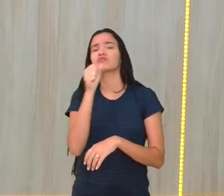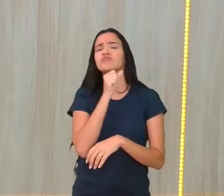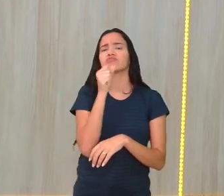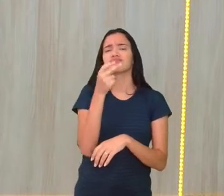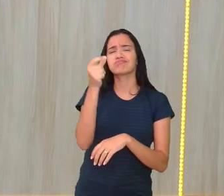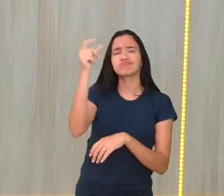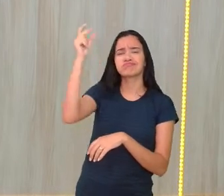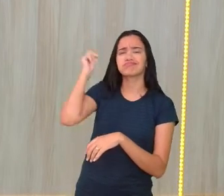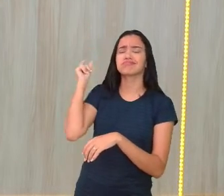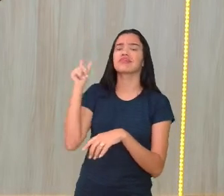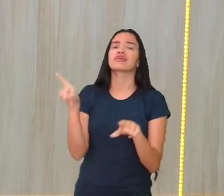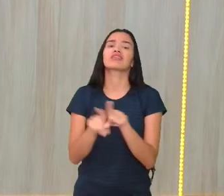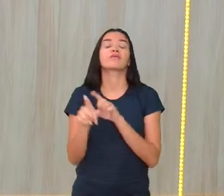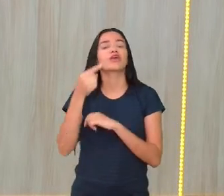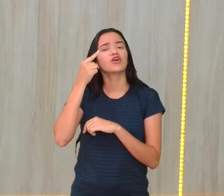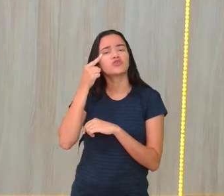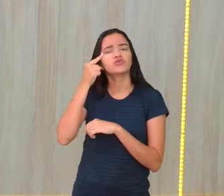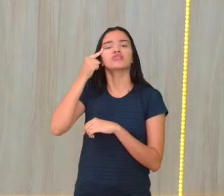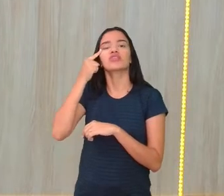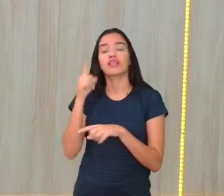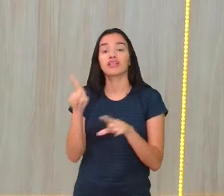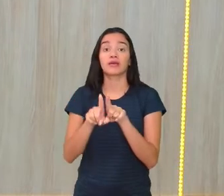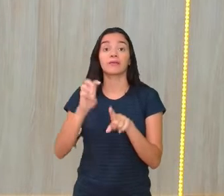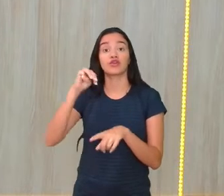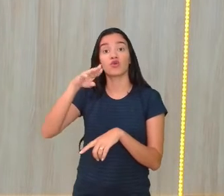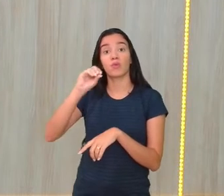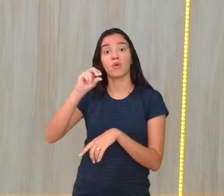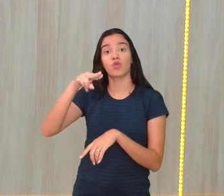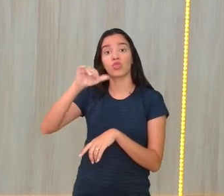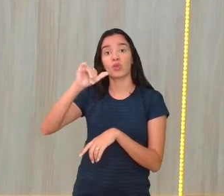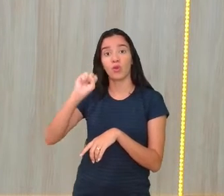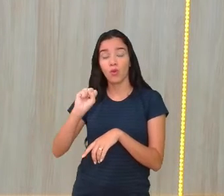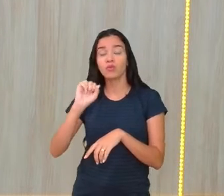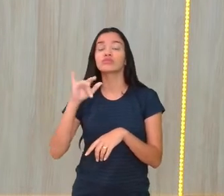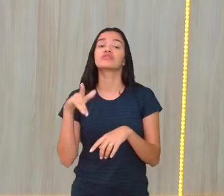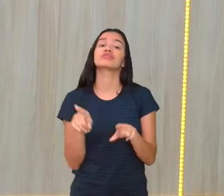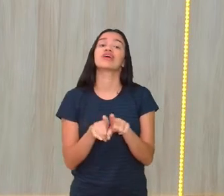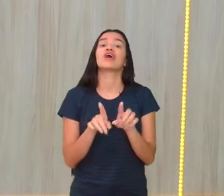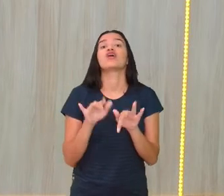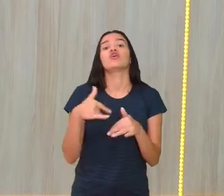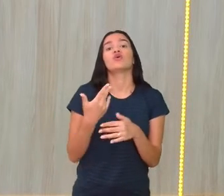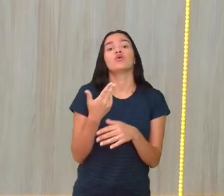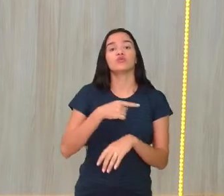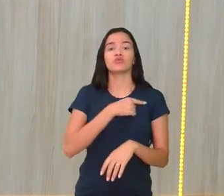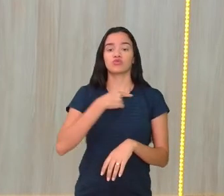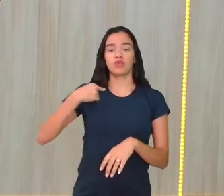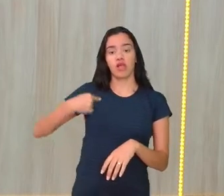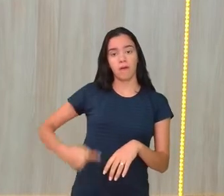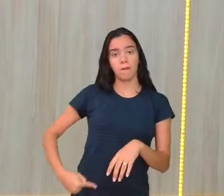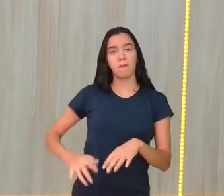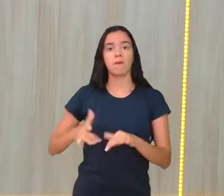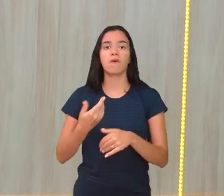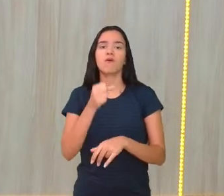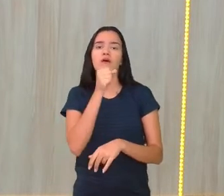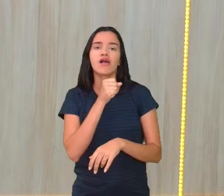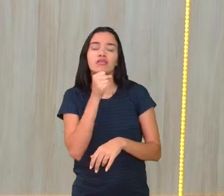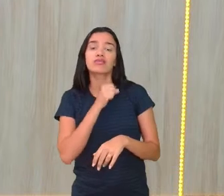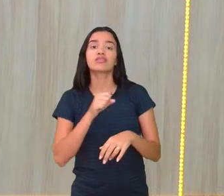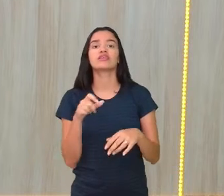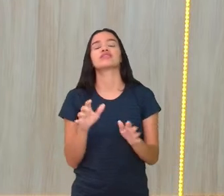os mongóis, já estudamos aqui o Japão antigo, já estudamos aqui o Egito,